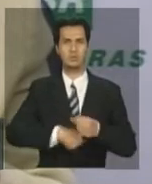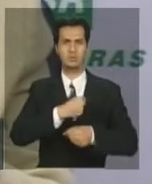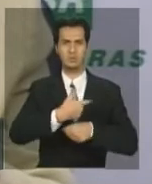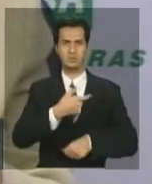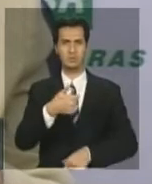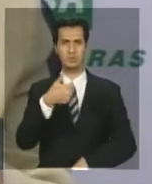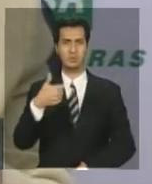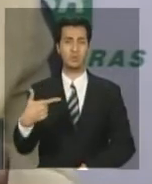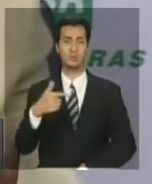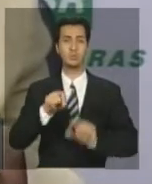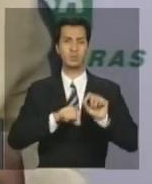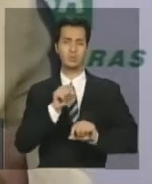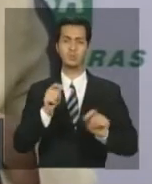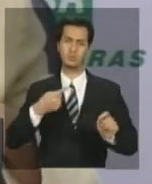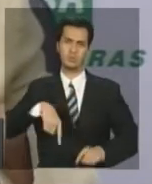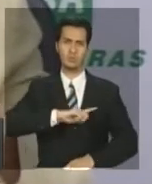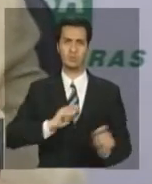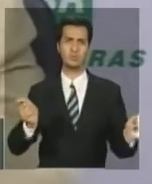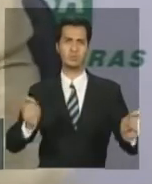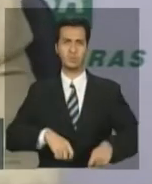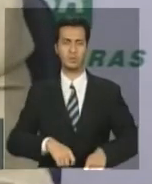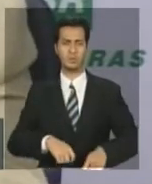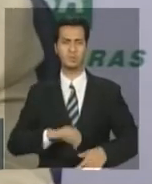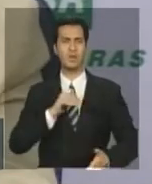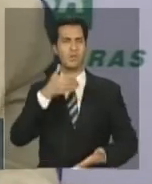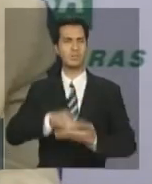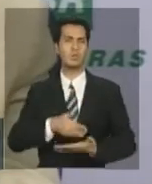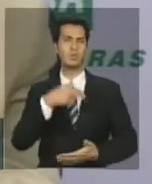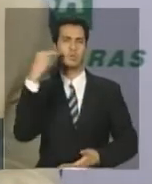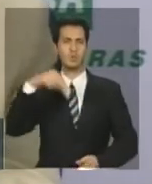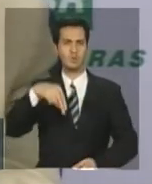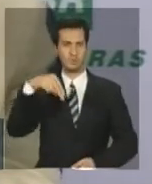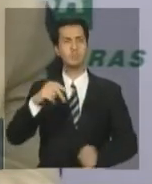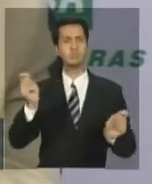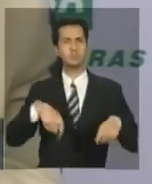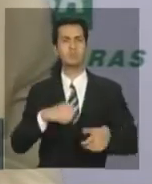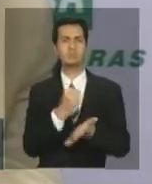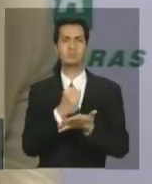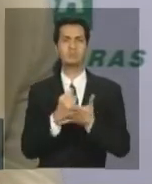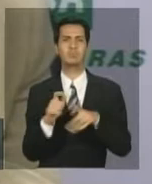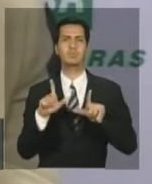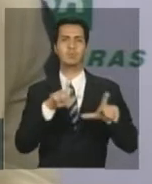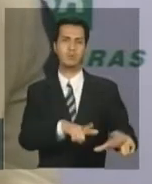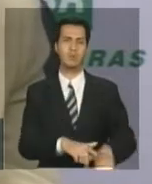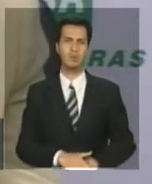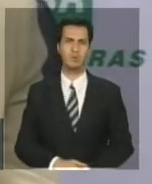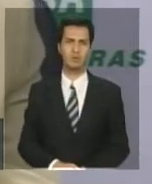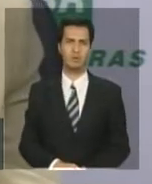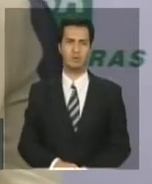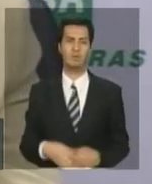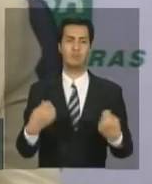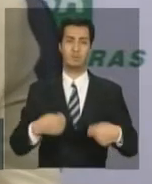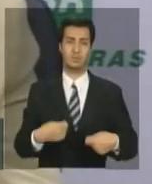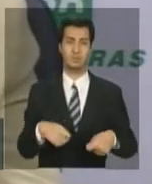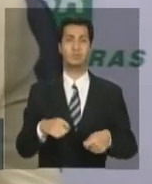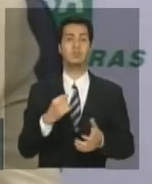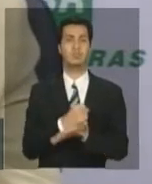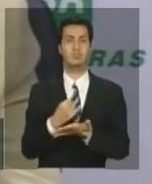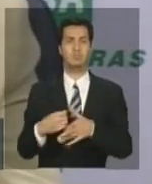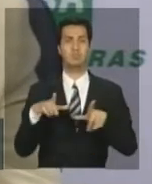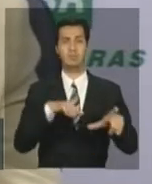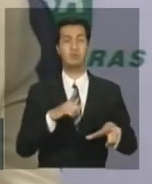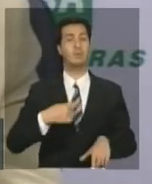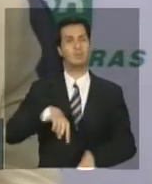nós conseguimos a licença até novembro. Então, em que sai a licença, nós poderemos